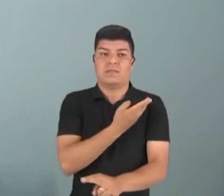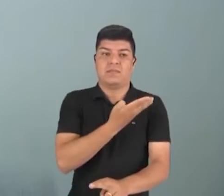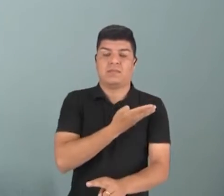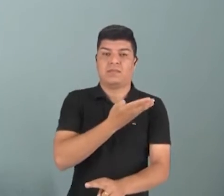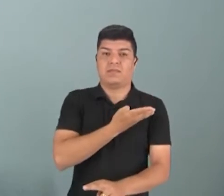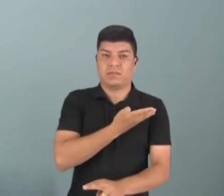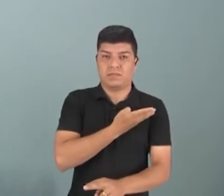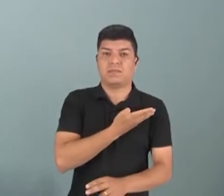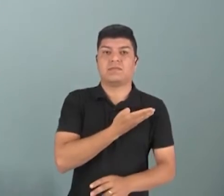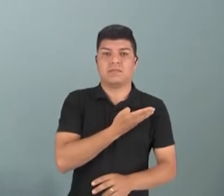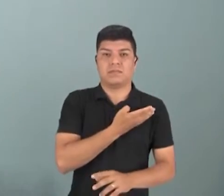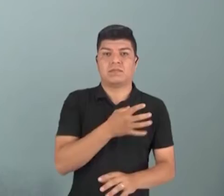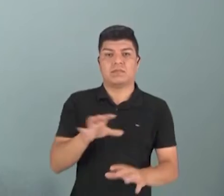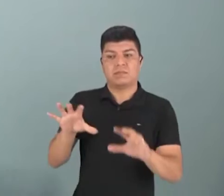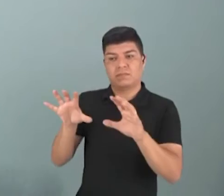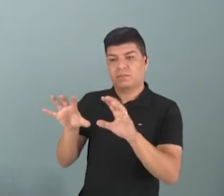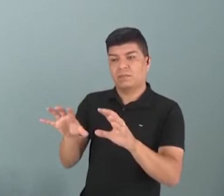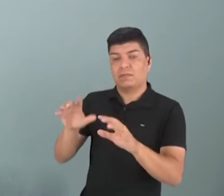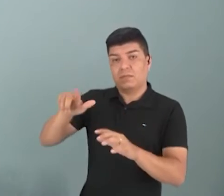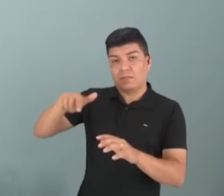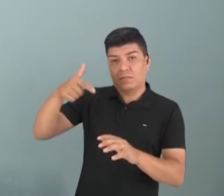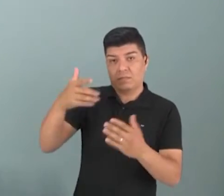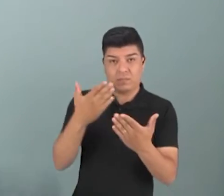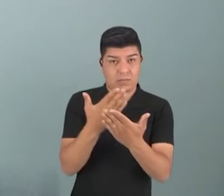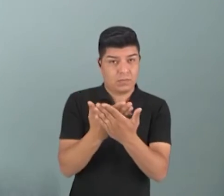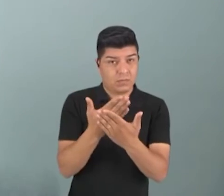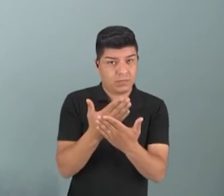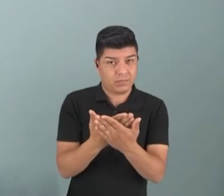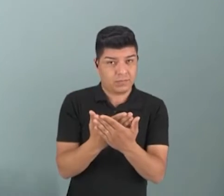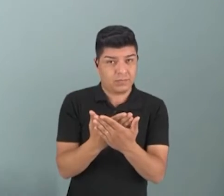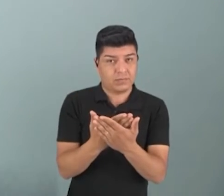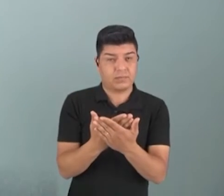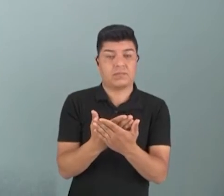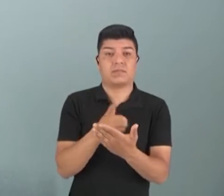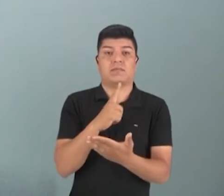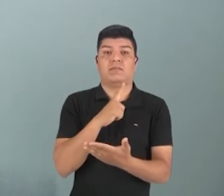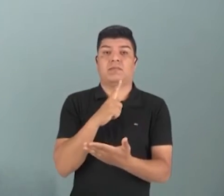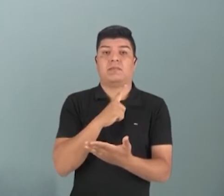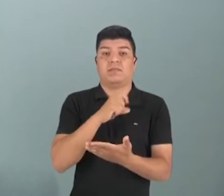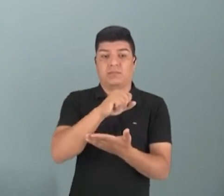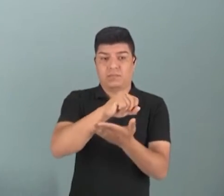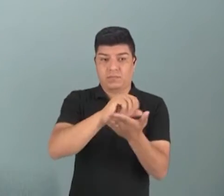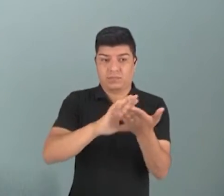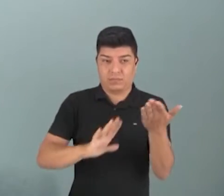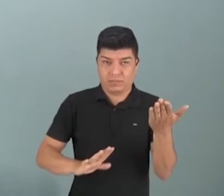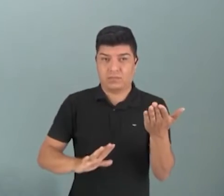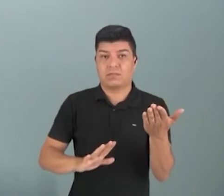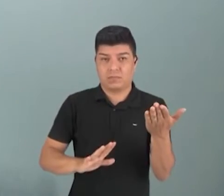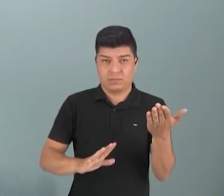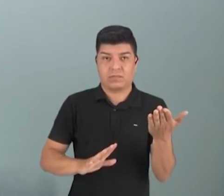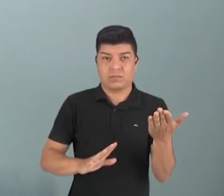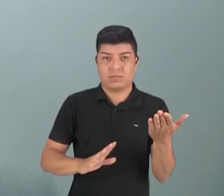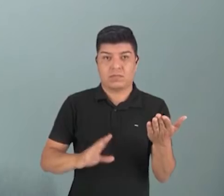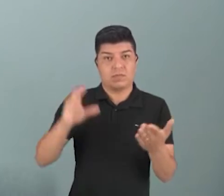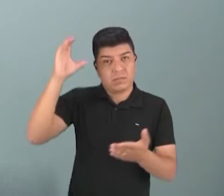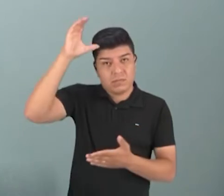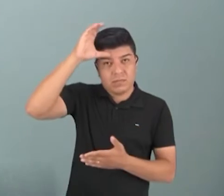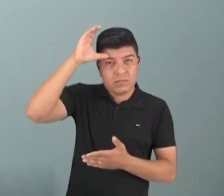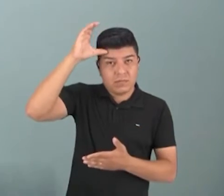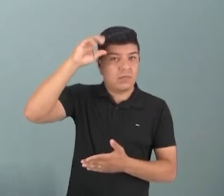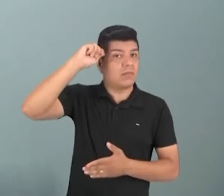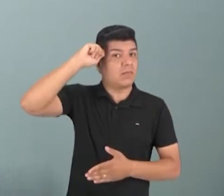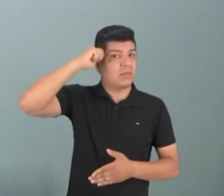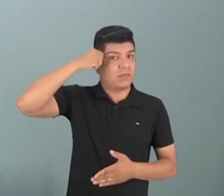nossos colegas então na próxima aula nós vamos ter atividades sobre a Consciência